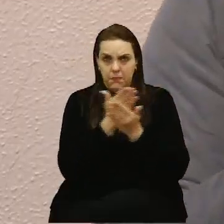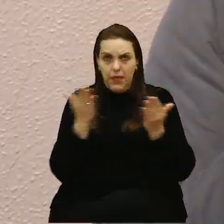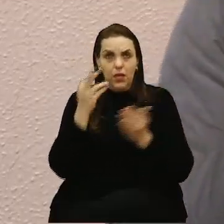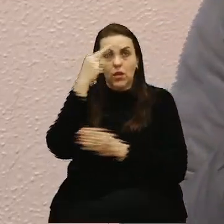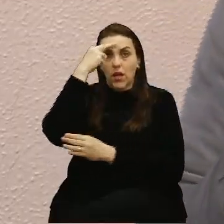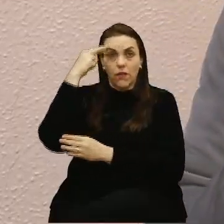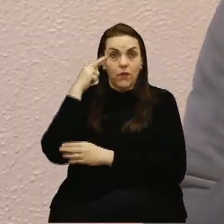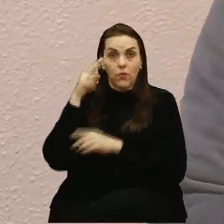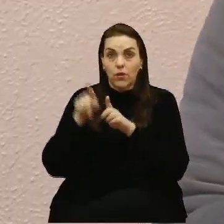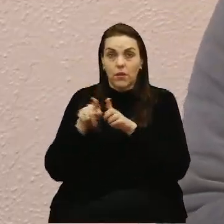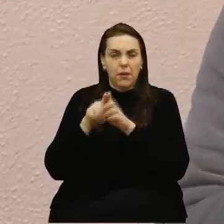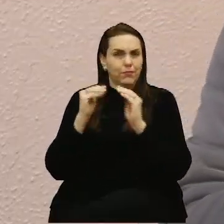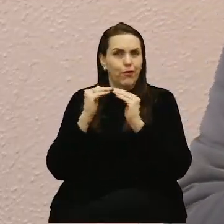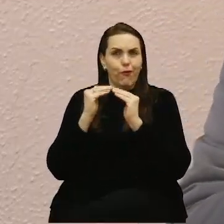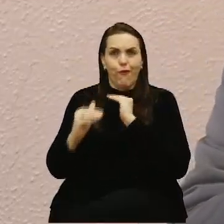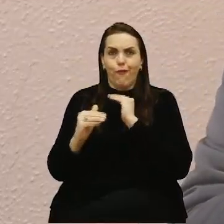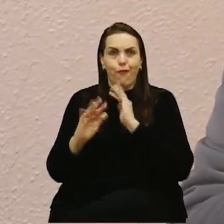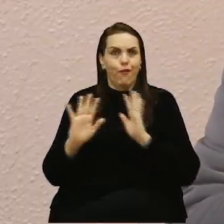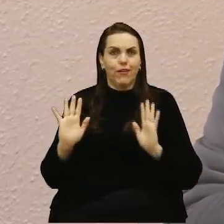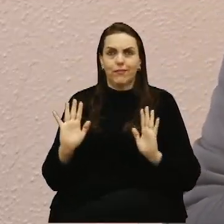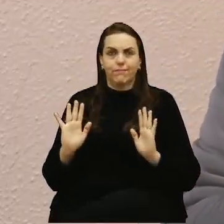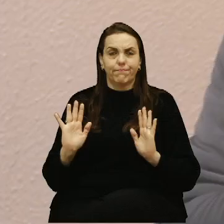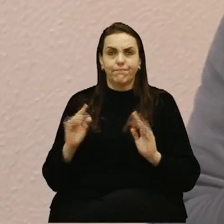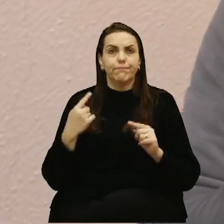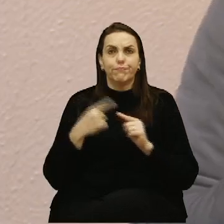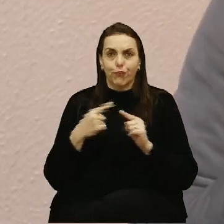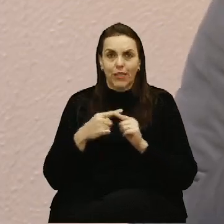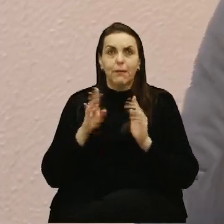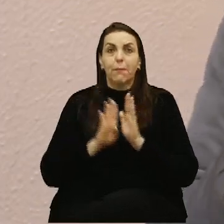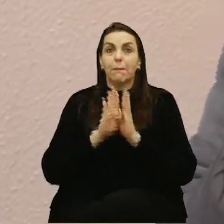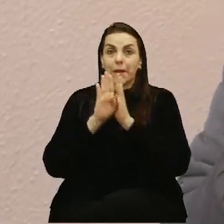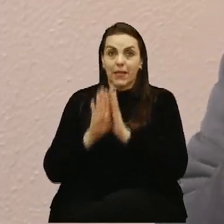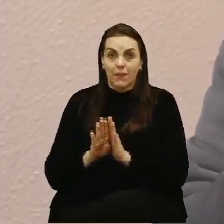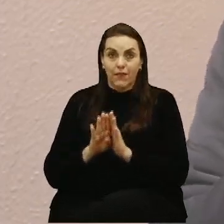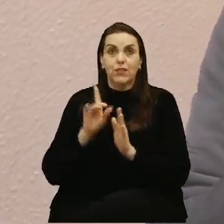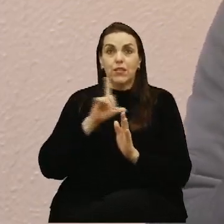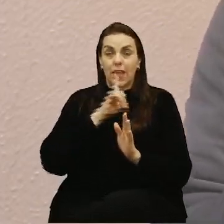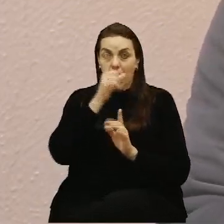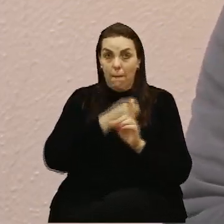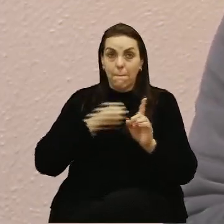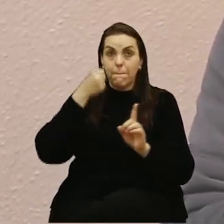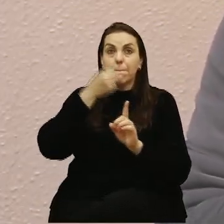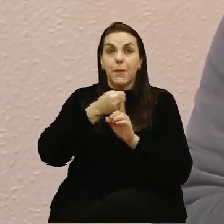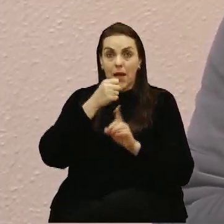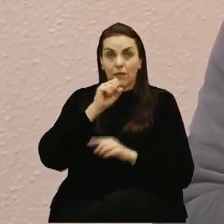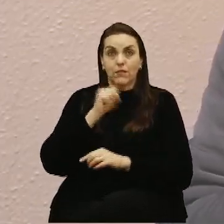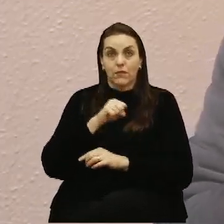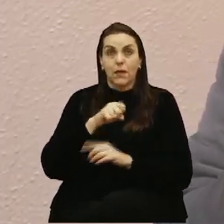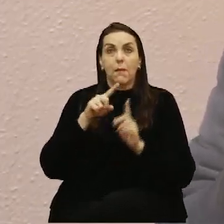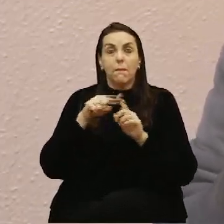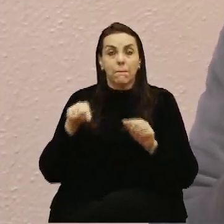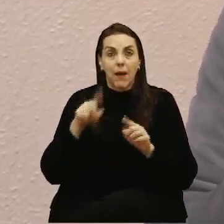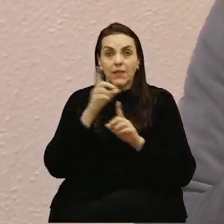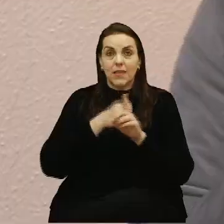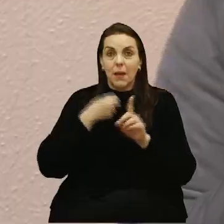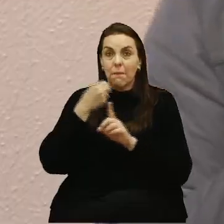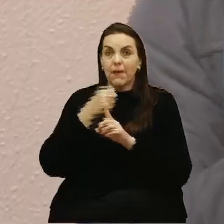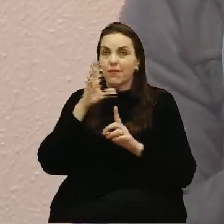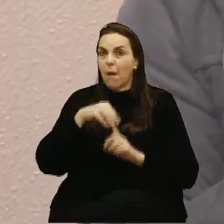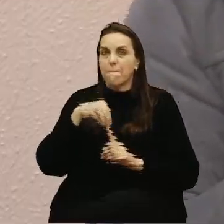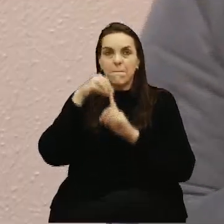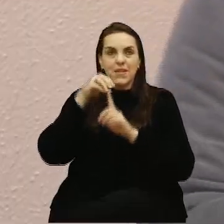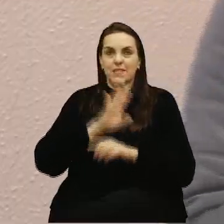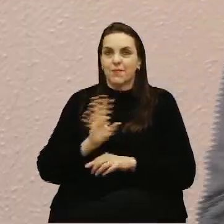Bueno, discordo totalmente, né, que os benefícios têm grande impacto, pode ter algum impacto, né, mas acho que não é a principal